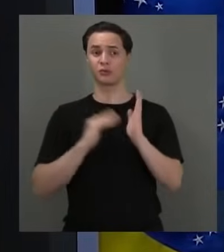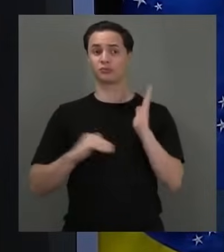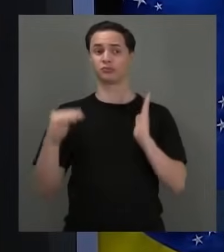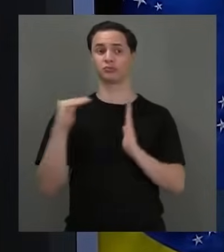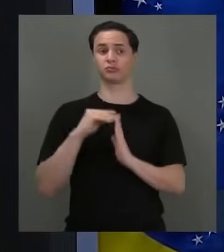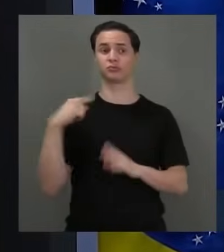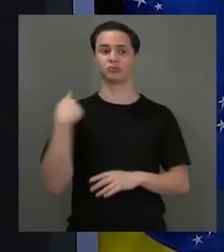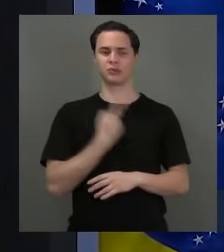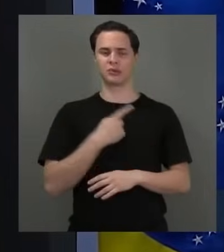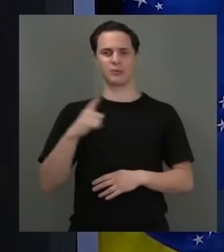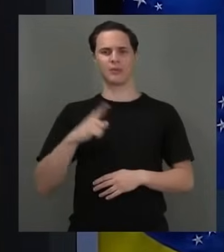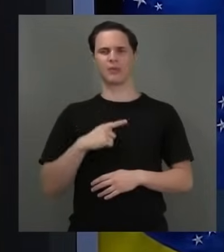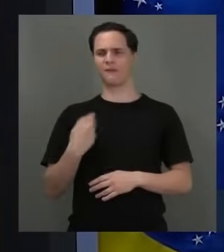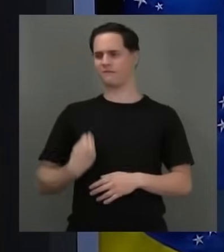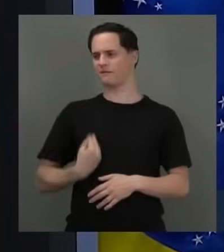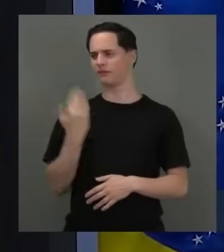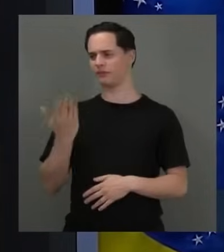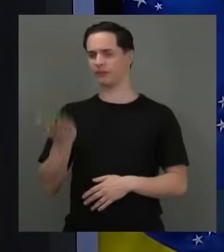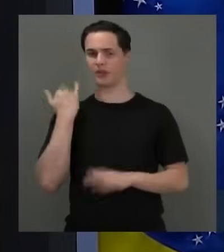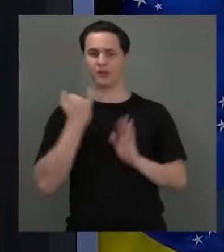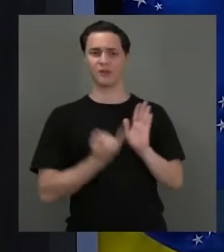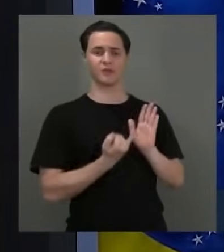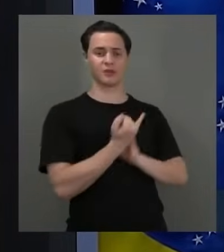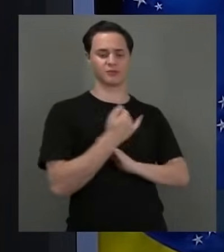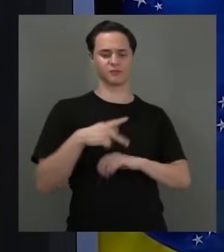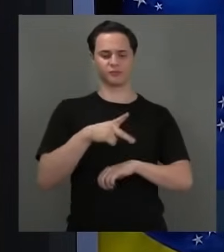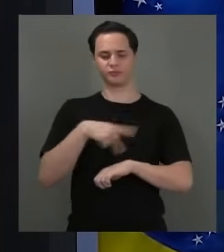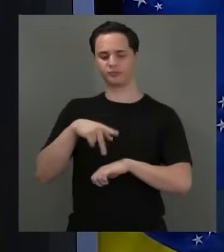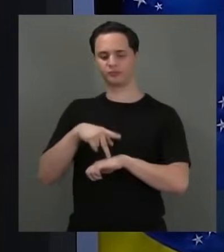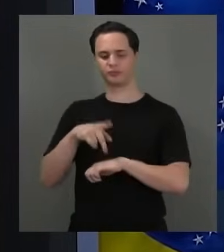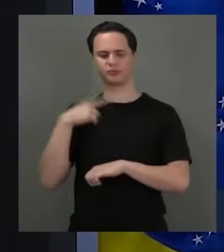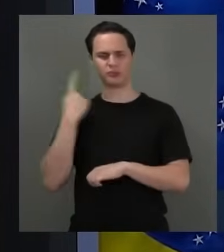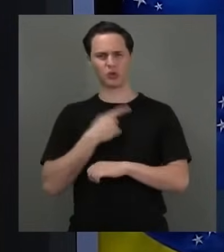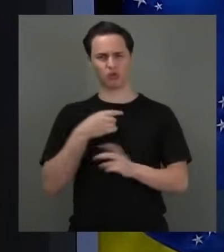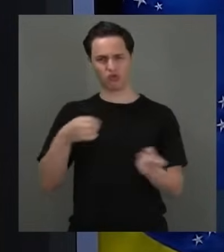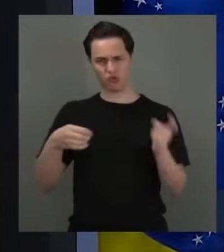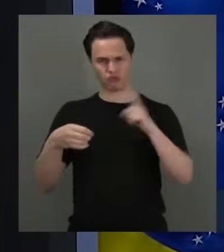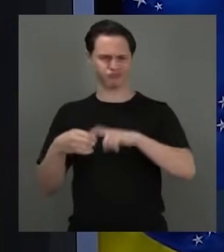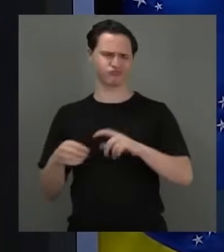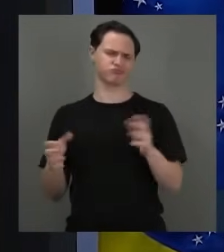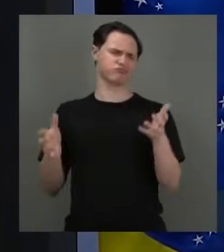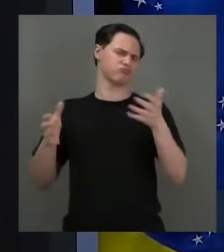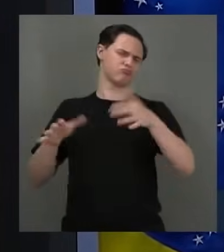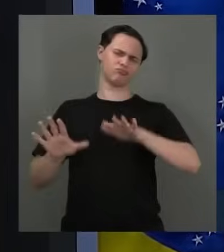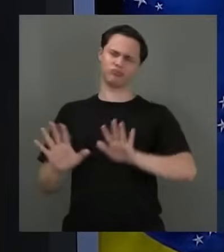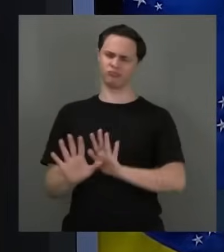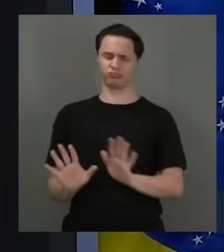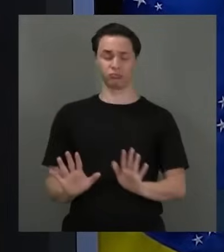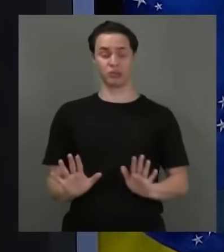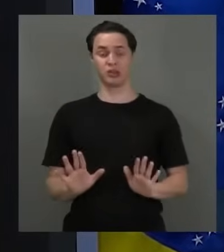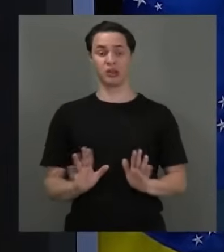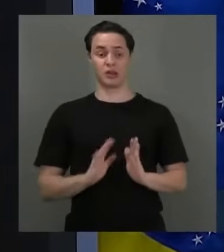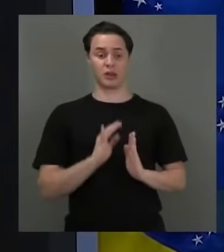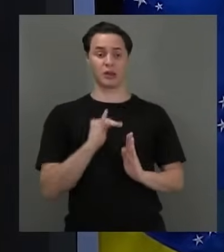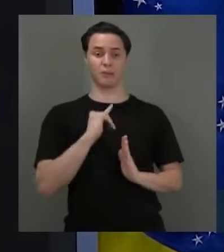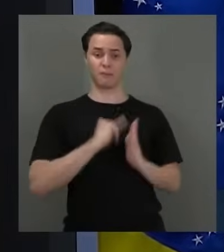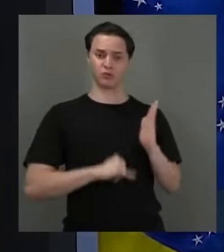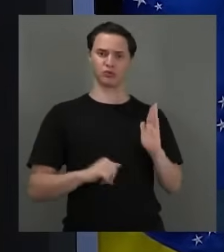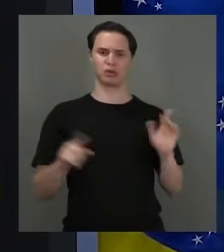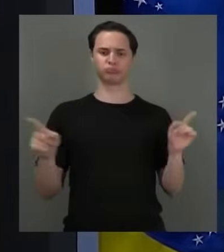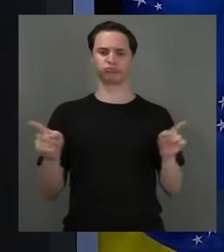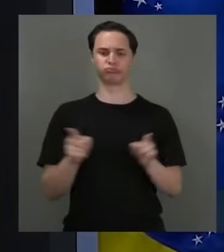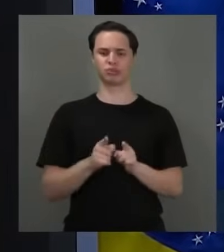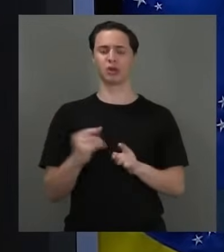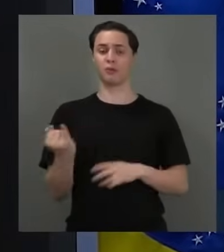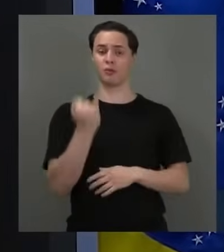período de alta inflação no país, isso é terrível, a gente não quer retornar a isso. Aliás, para reduzir impostos, é importante também que o